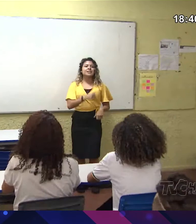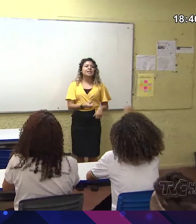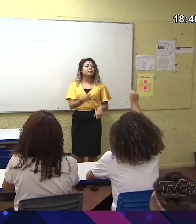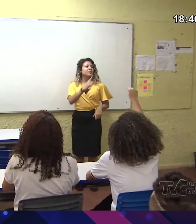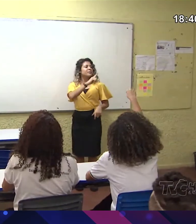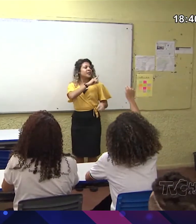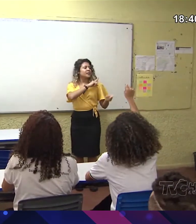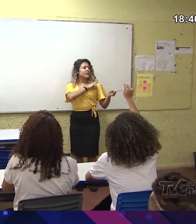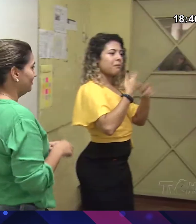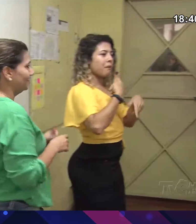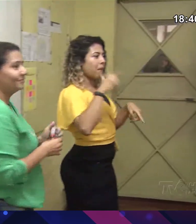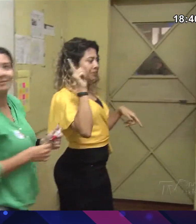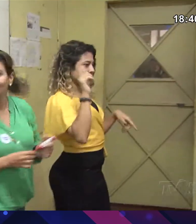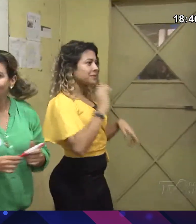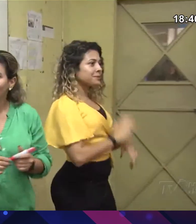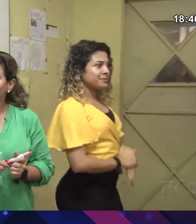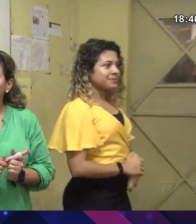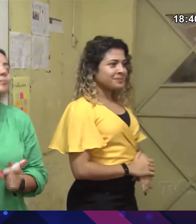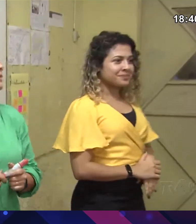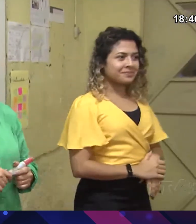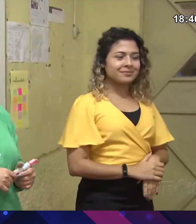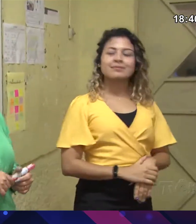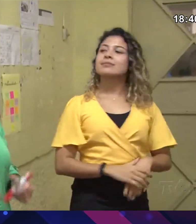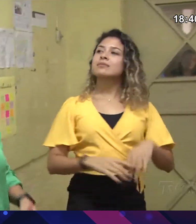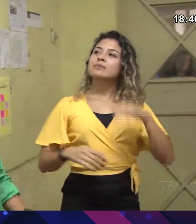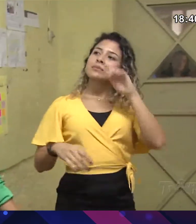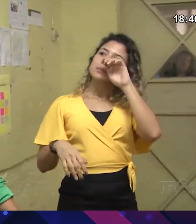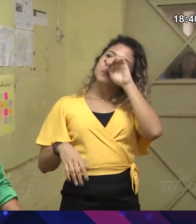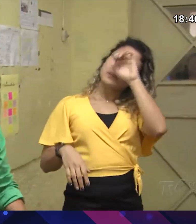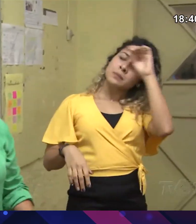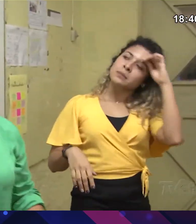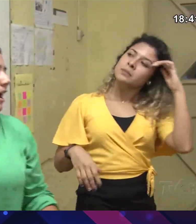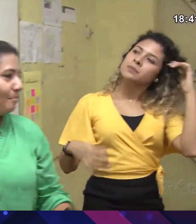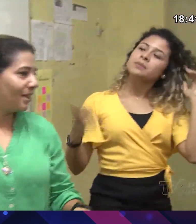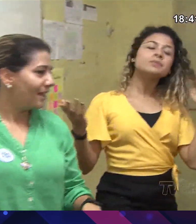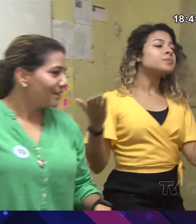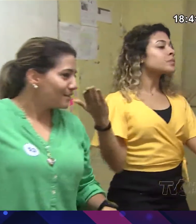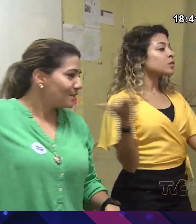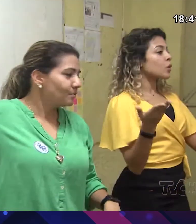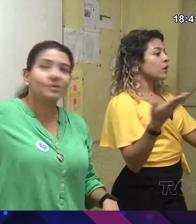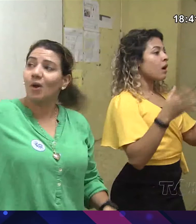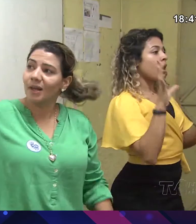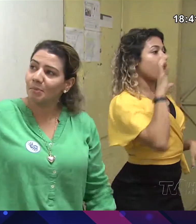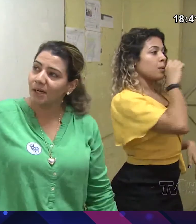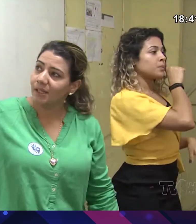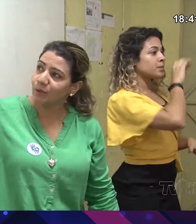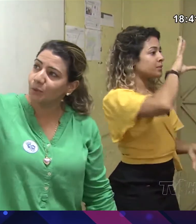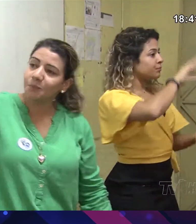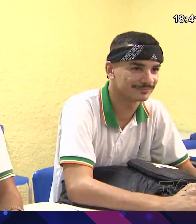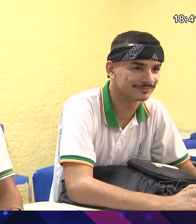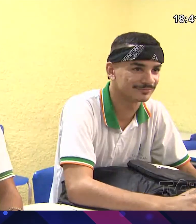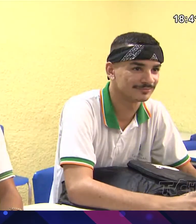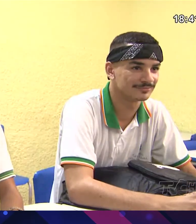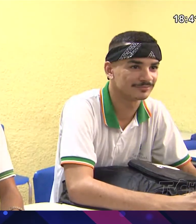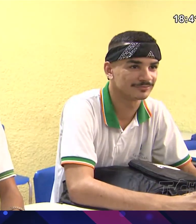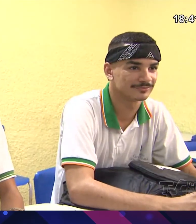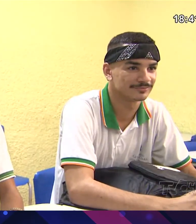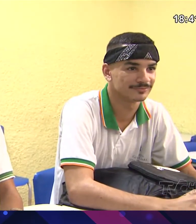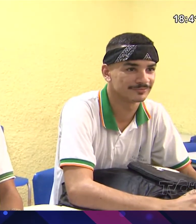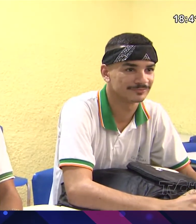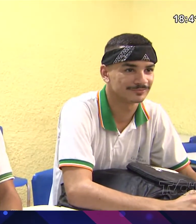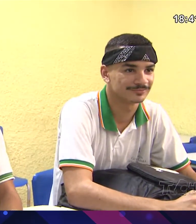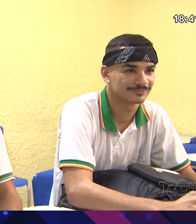referência Na tradução E na instrução de Libras E além disso Há os cursos de